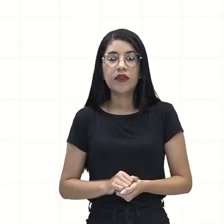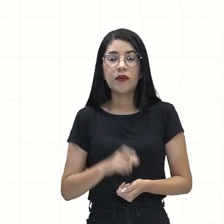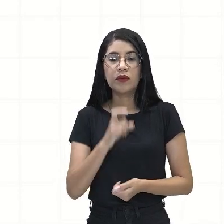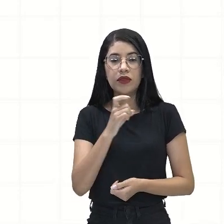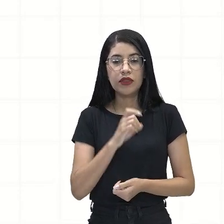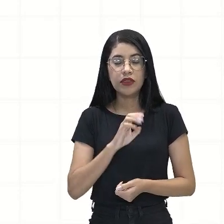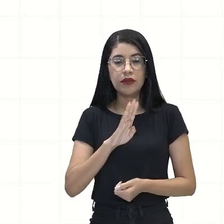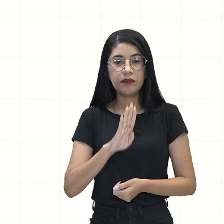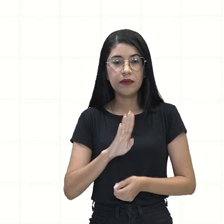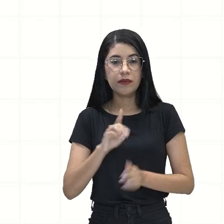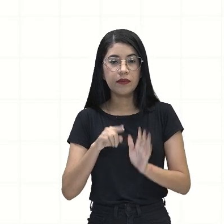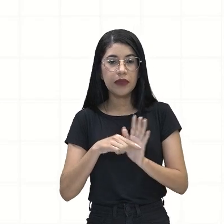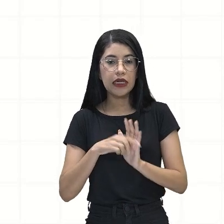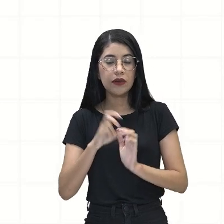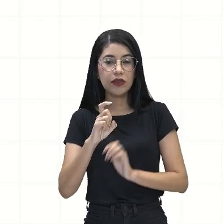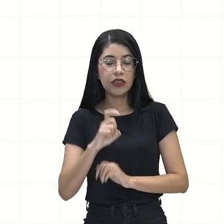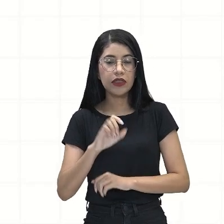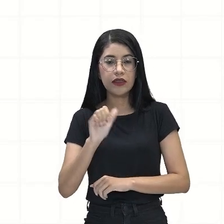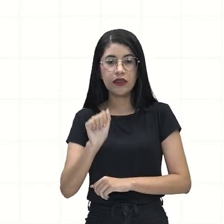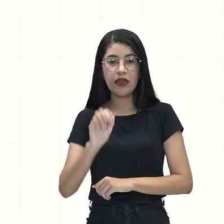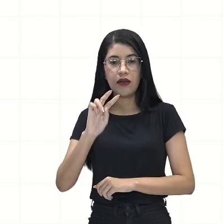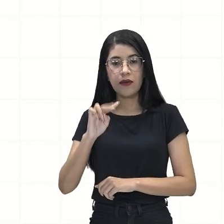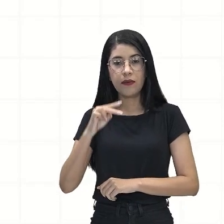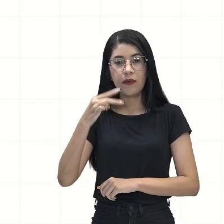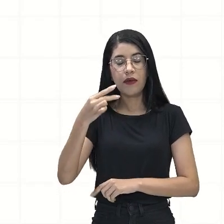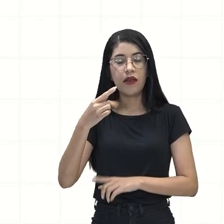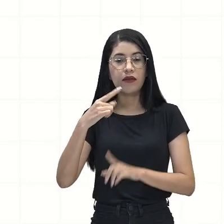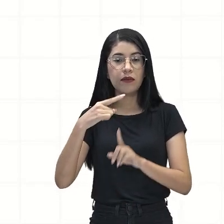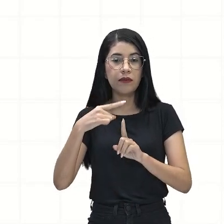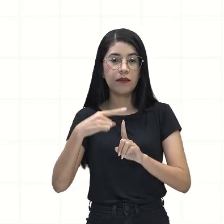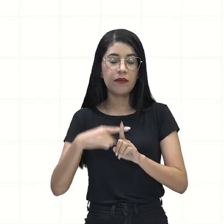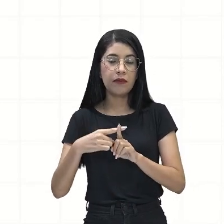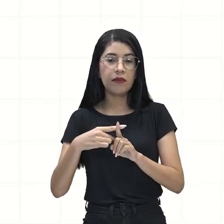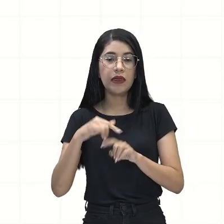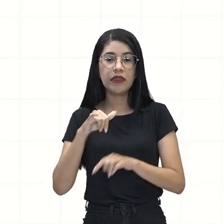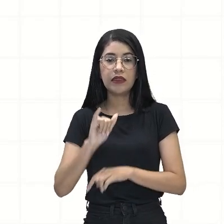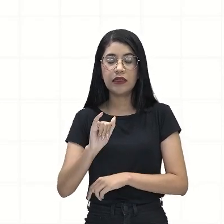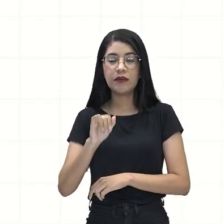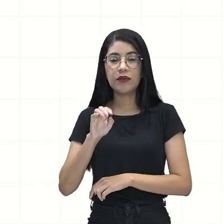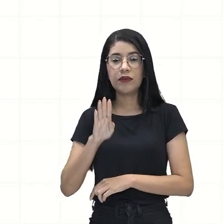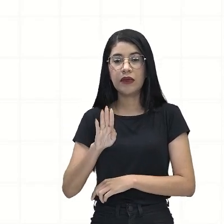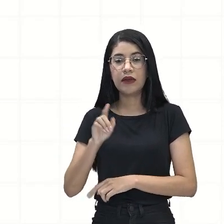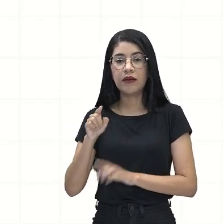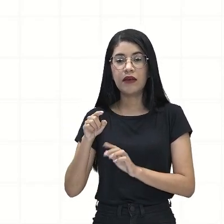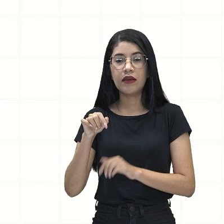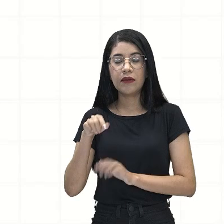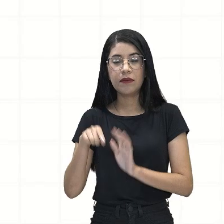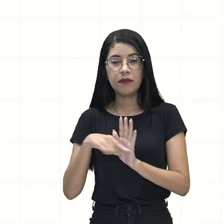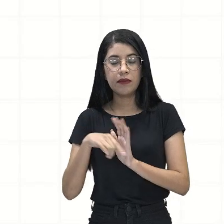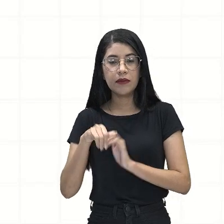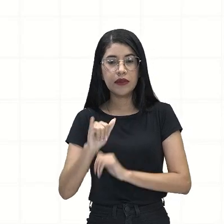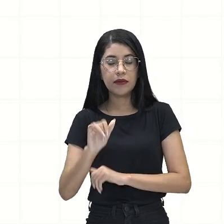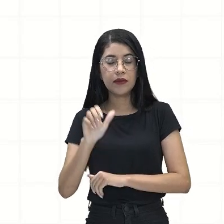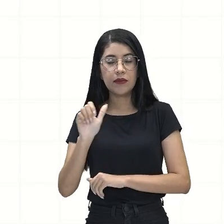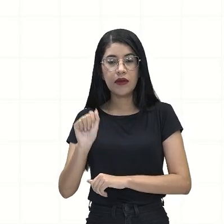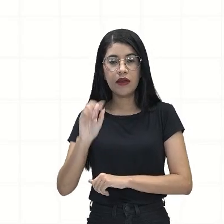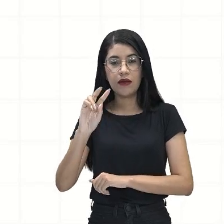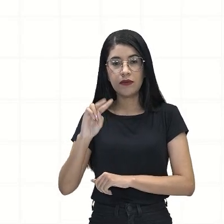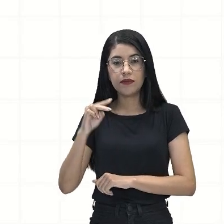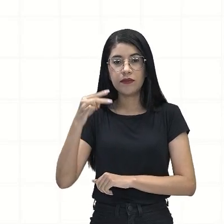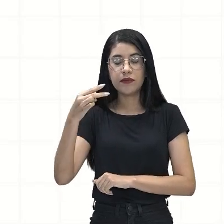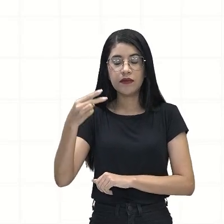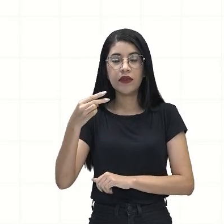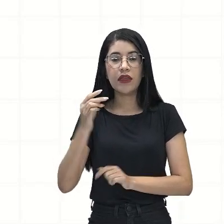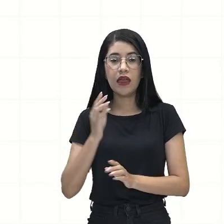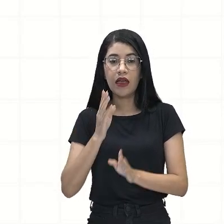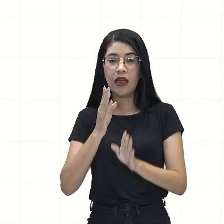de A e eleva ao quadrado. Aí soma com a subtração de yb menos YA e eleva ao quadrado. Aí a gente vai